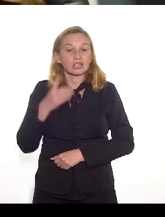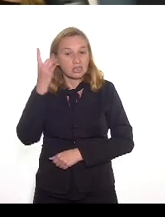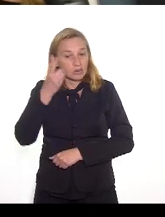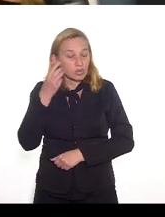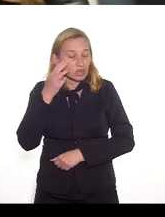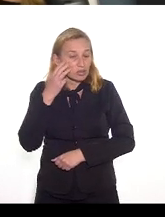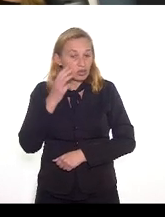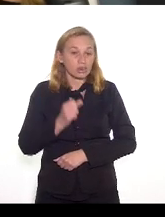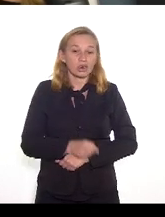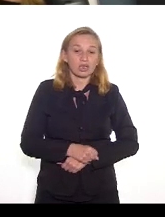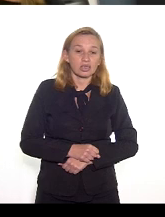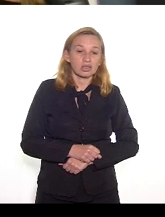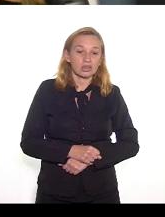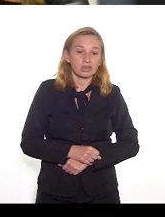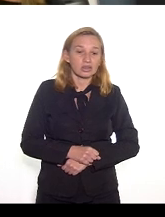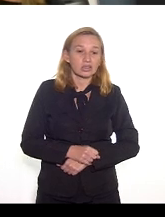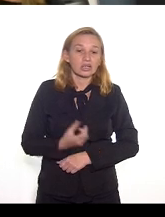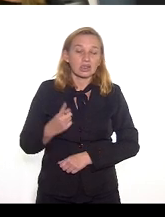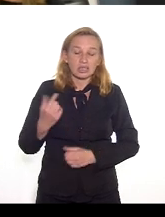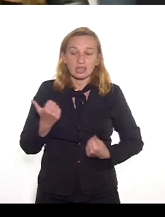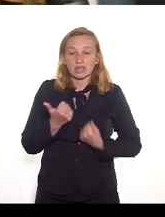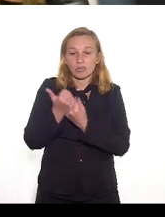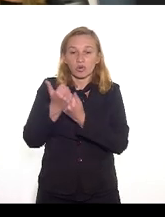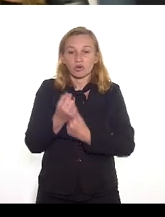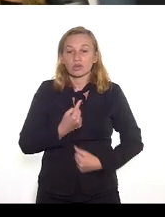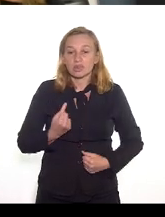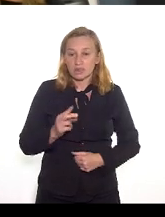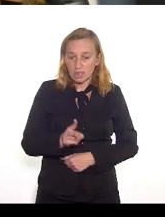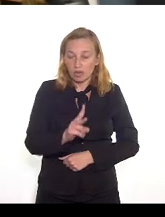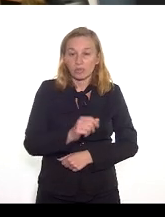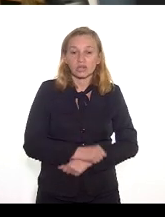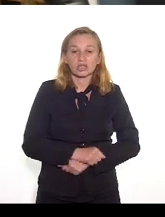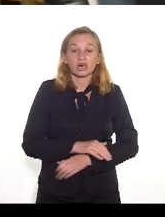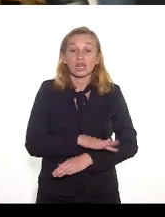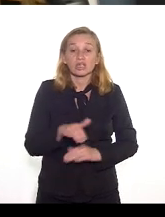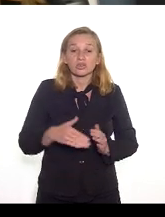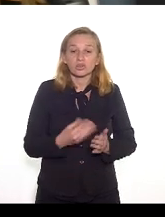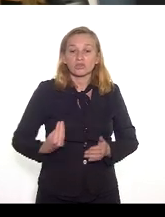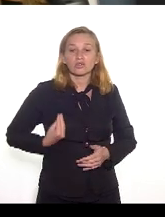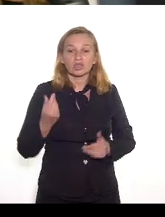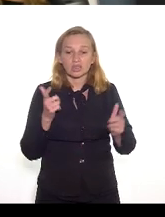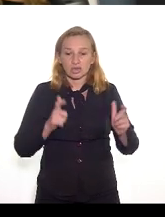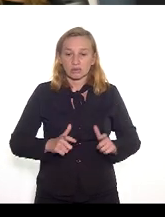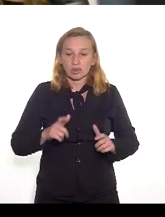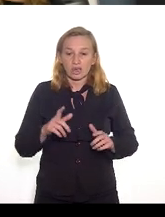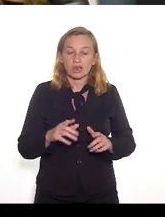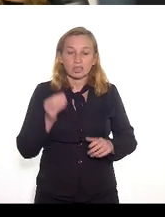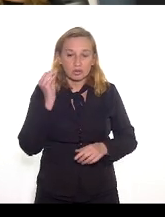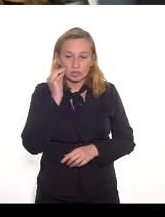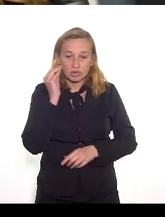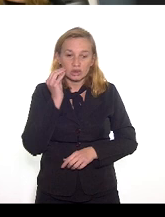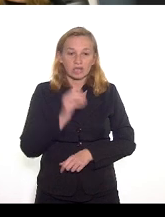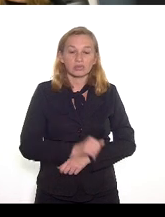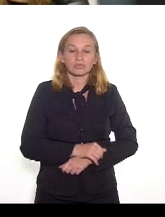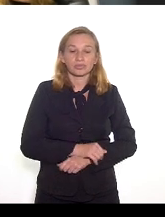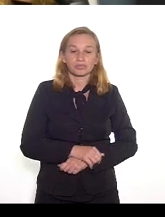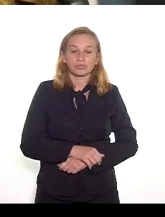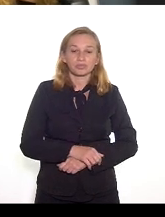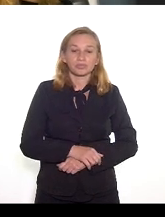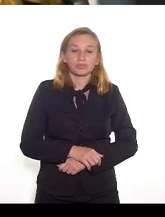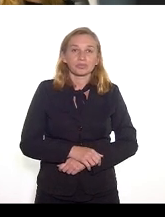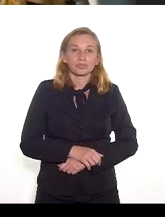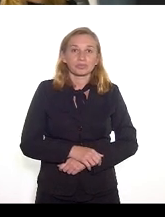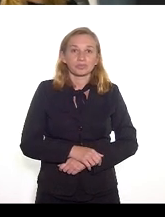Valdec, que sempre nos apoiou, né, e a todos os presentes aqui pela oportunidade. E posso dizer